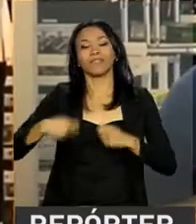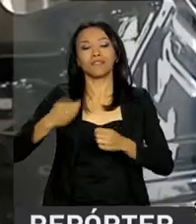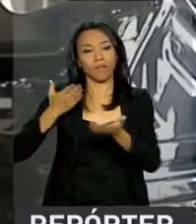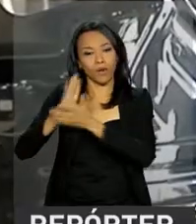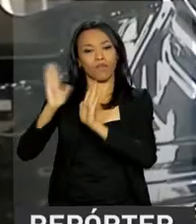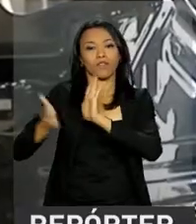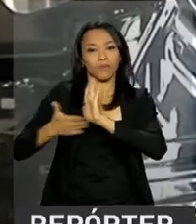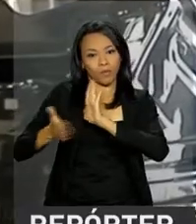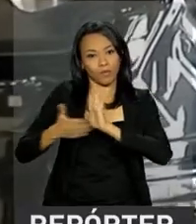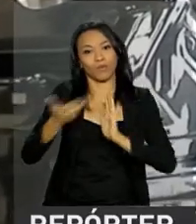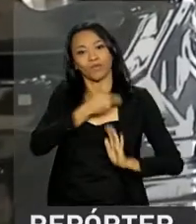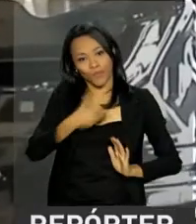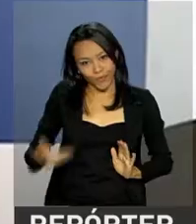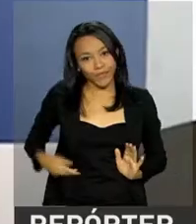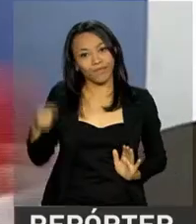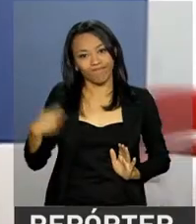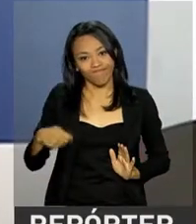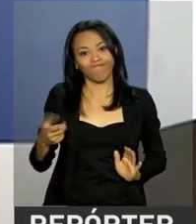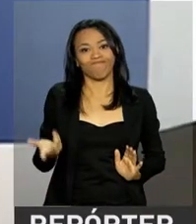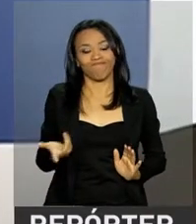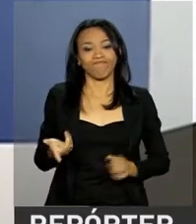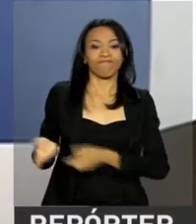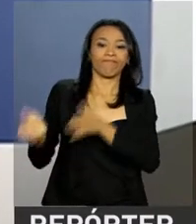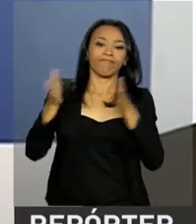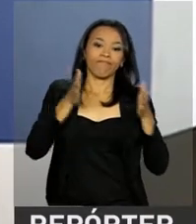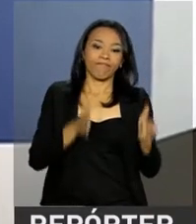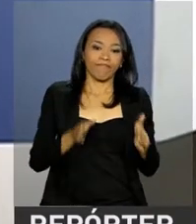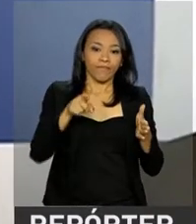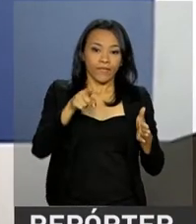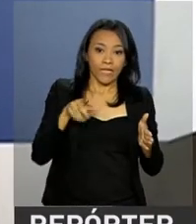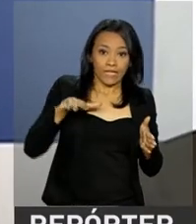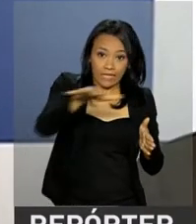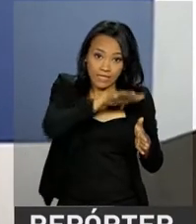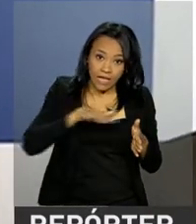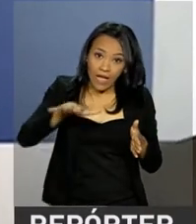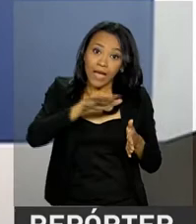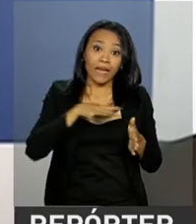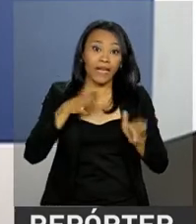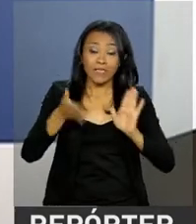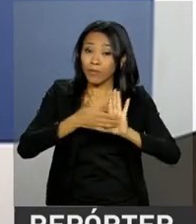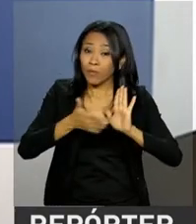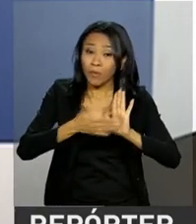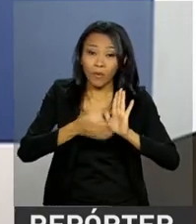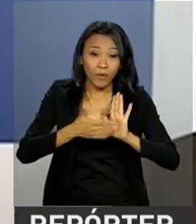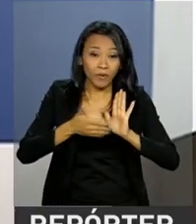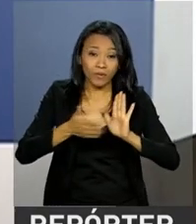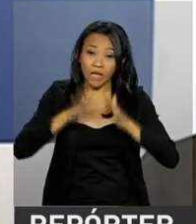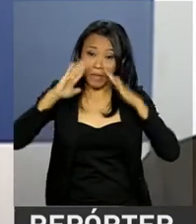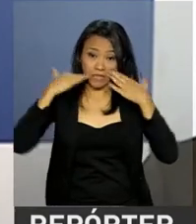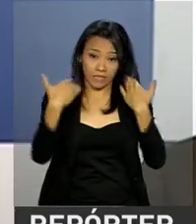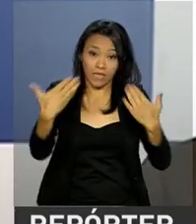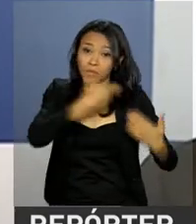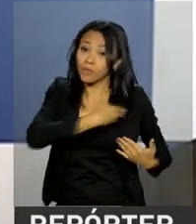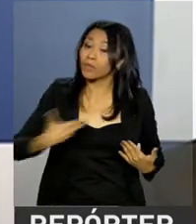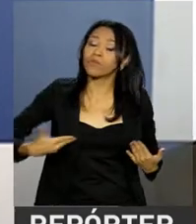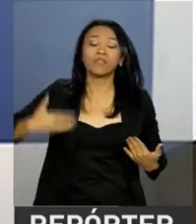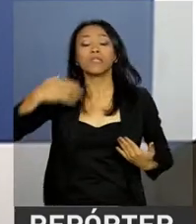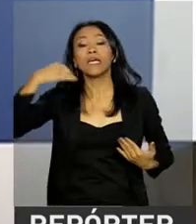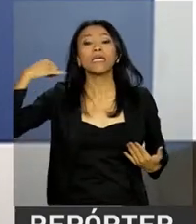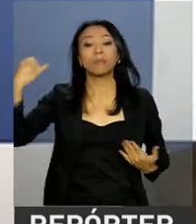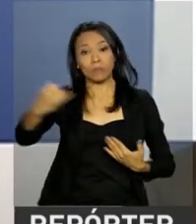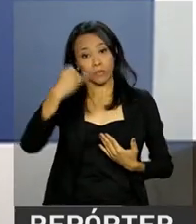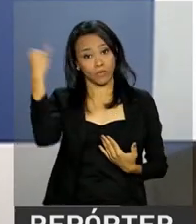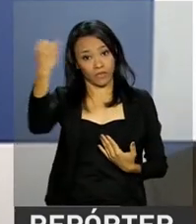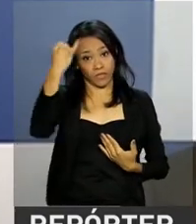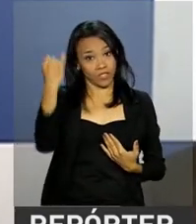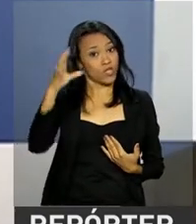estruturais propostas pelo governo. Na nossa visão do setor, as reformas são fundamentais. Fundamentais para a evolução não